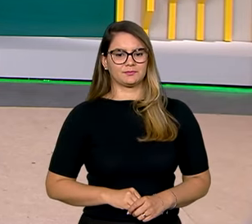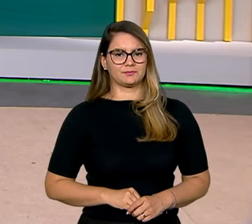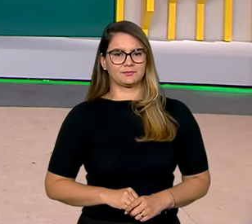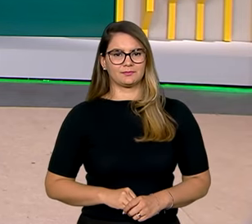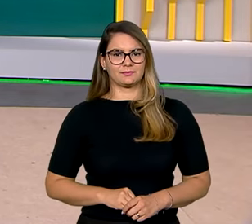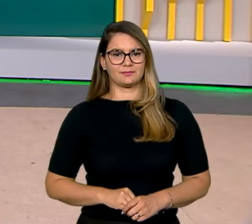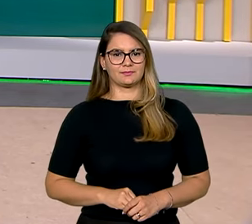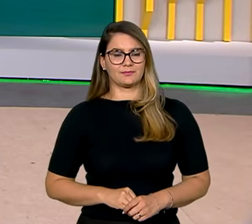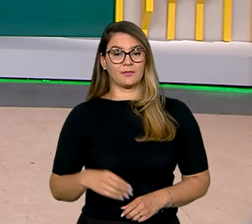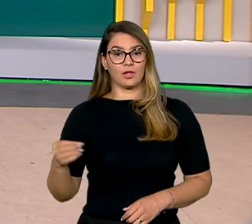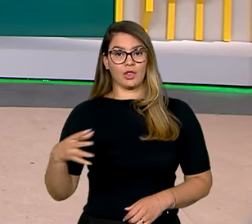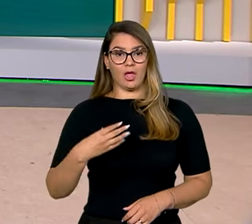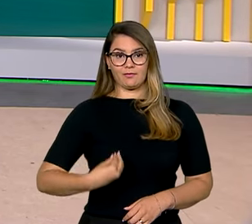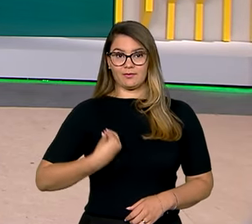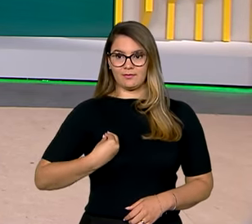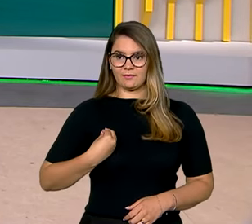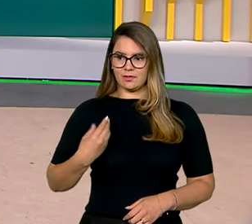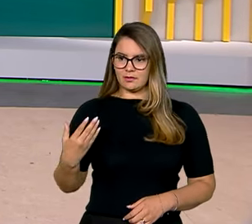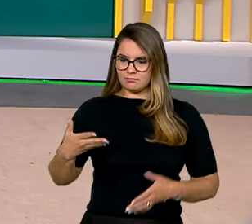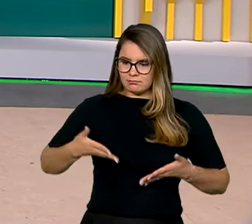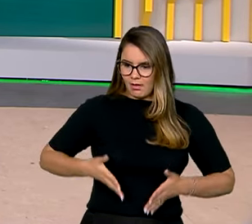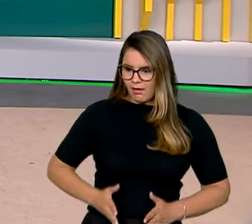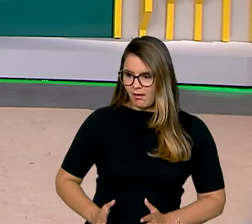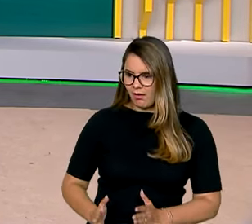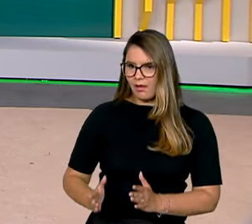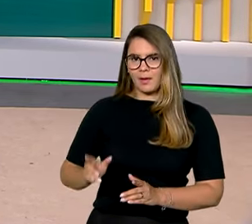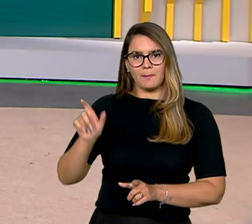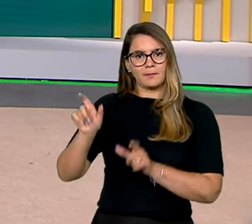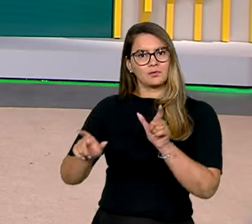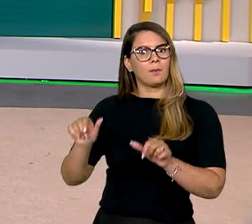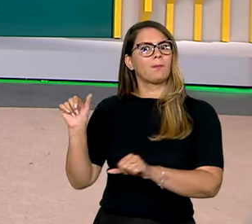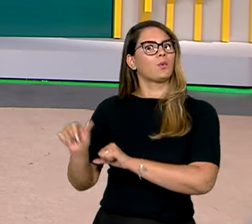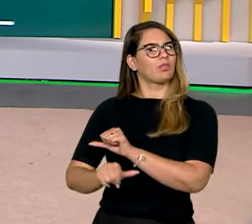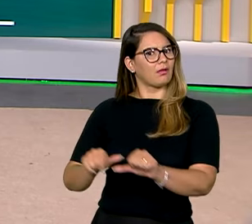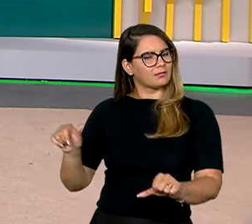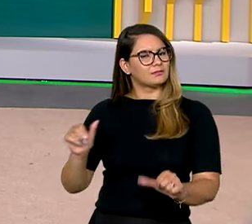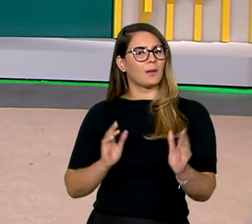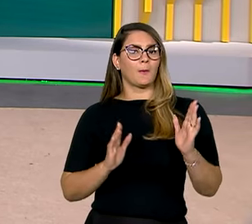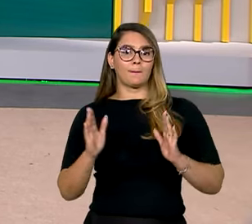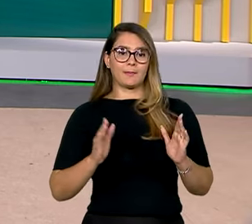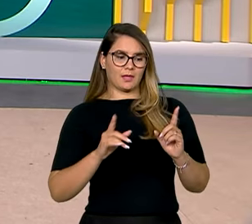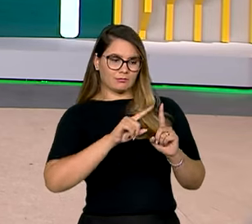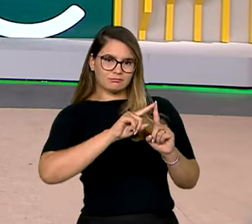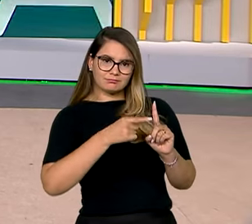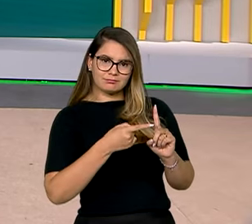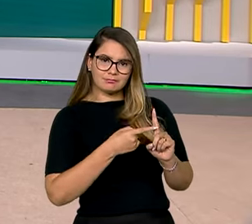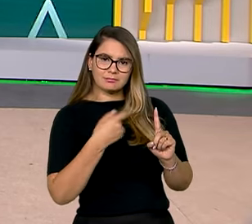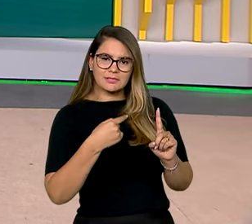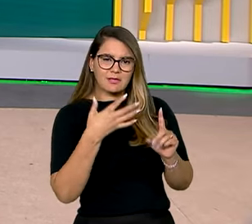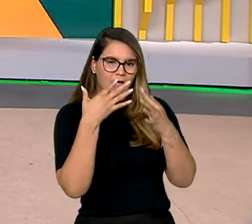A chegada de uma nova vida ao mundo sempre traz mudanças na vida das pessoas, não é? O período da gestação, que requer